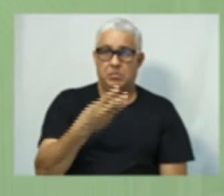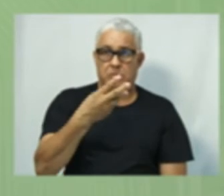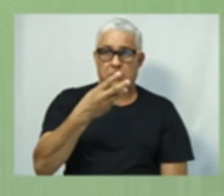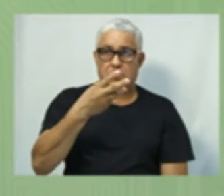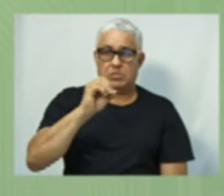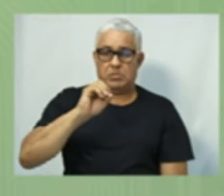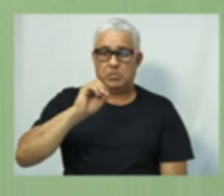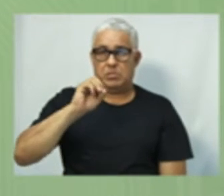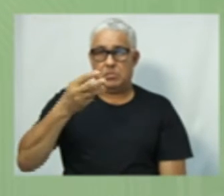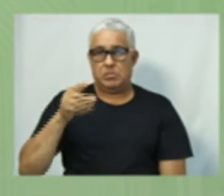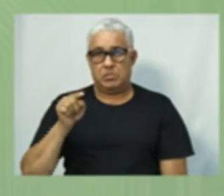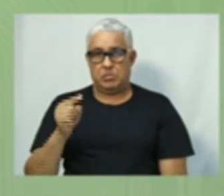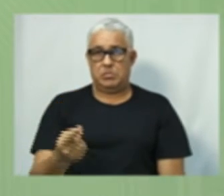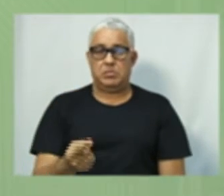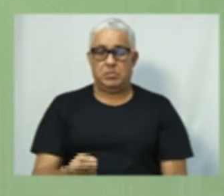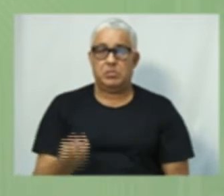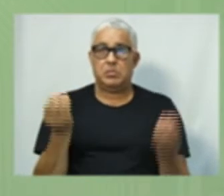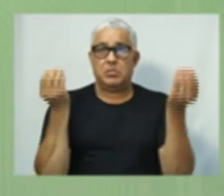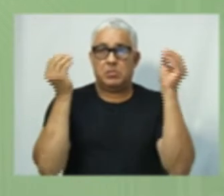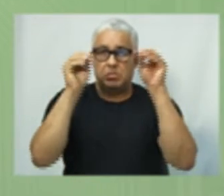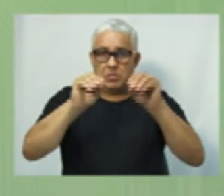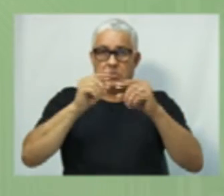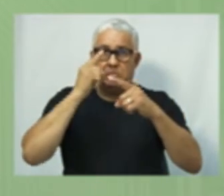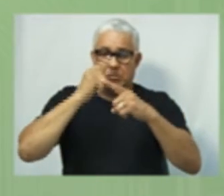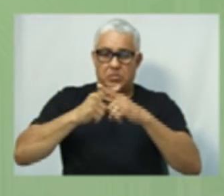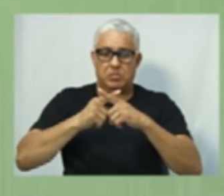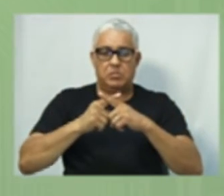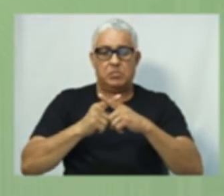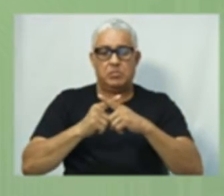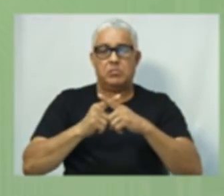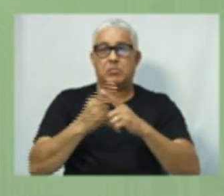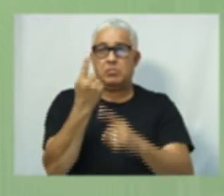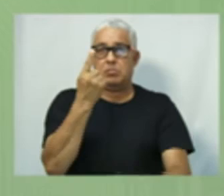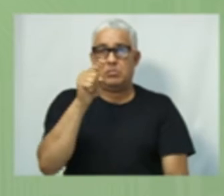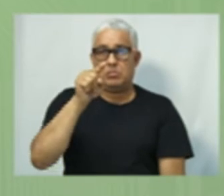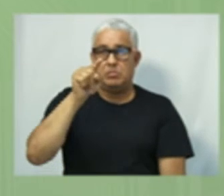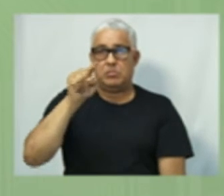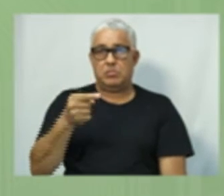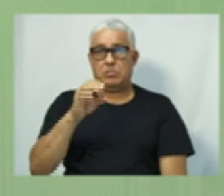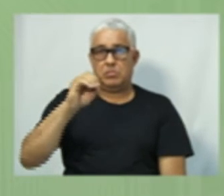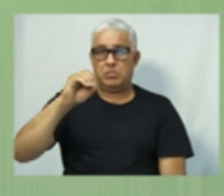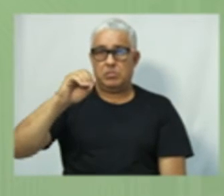mil e jogamos nesse valor. Multiplicamos por quem?